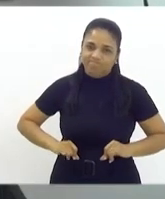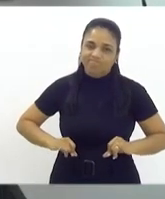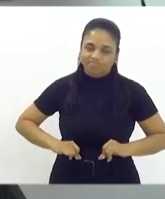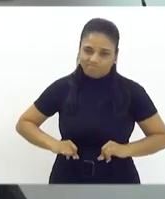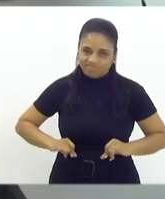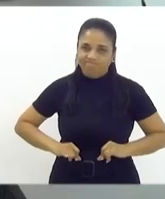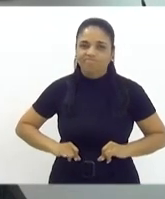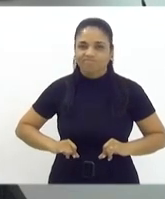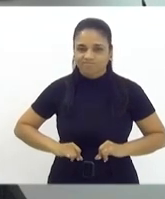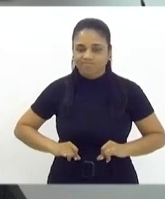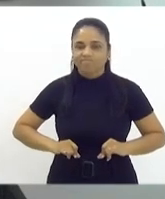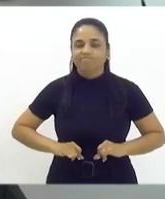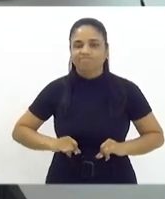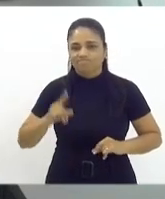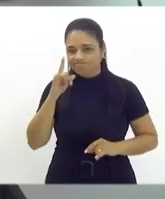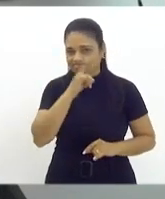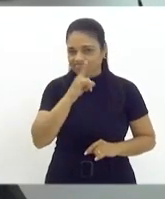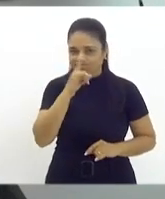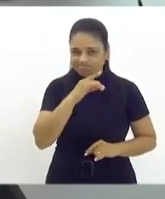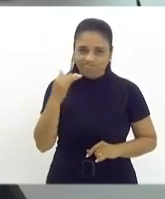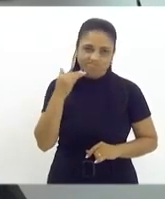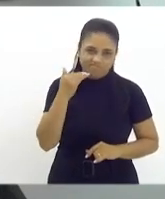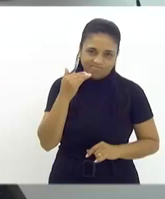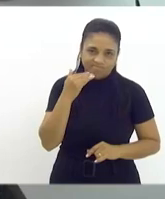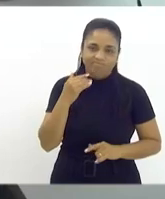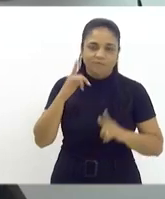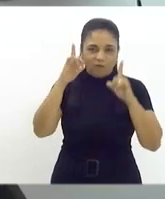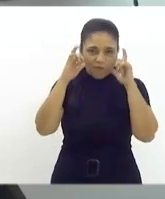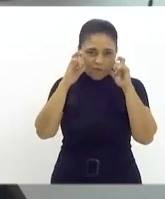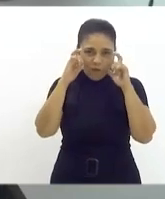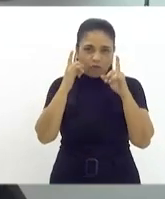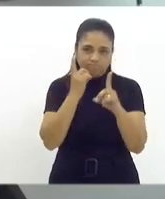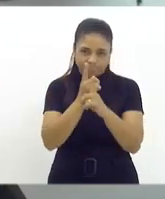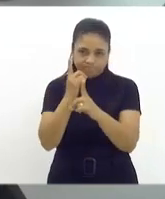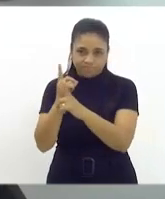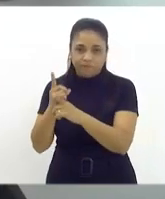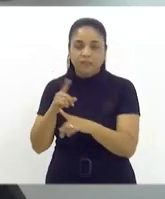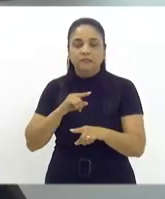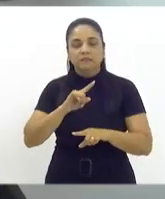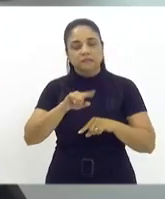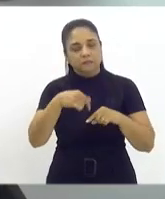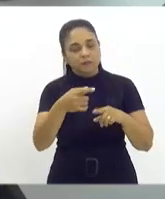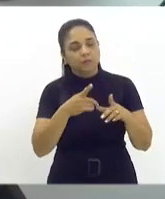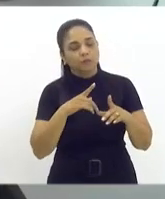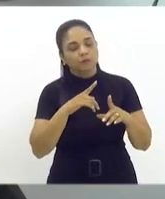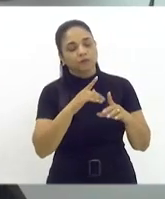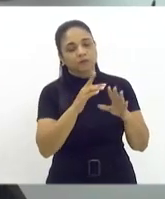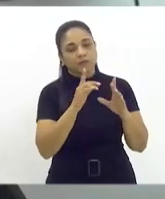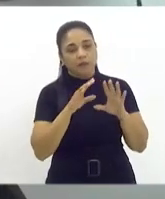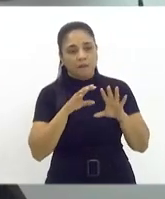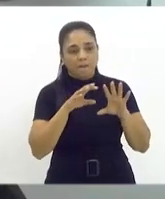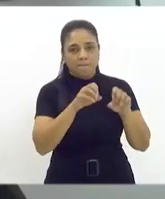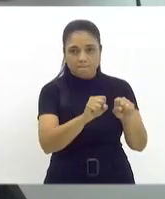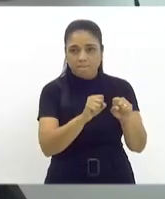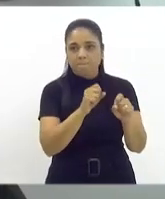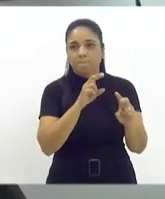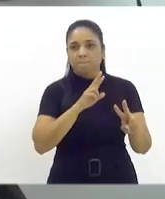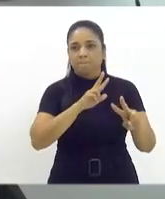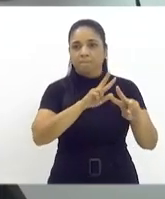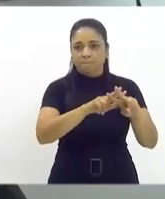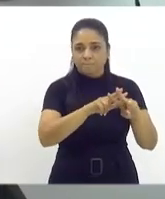é mais à frente também nós retratamos a prisão preventiva da mesma forma que fizemos aqui com o Rio de Janeiro